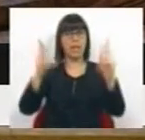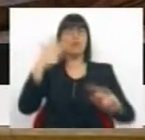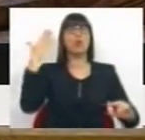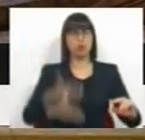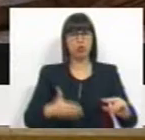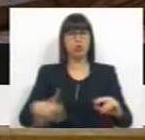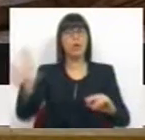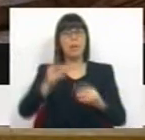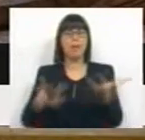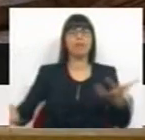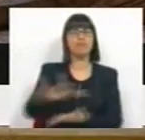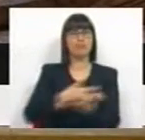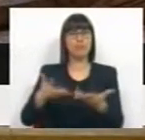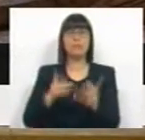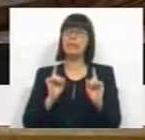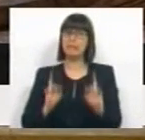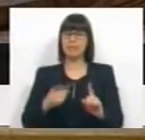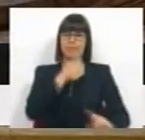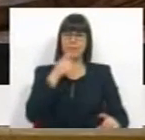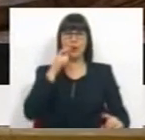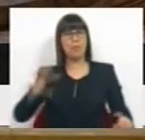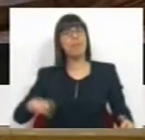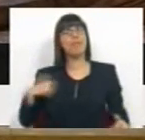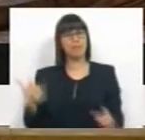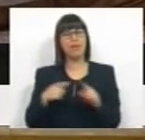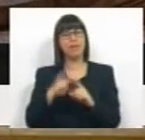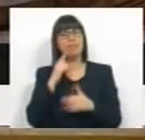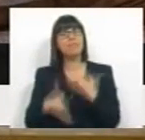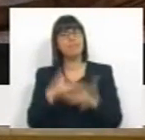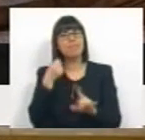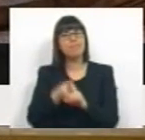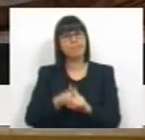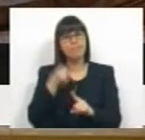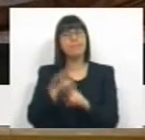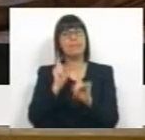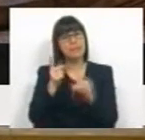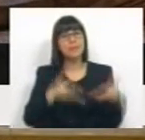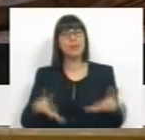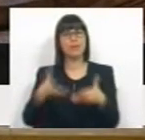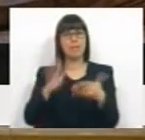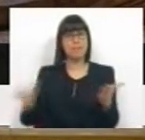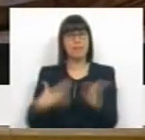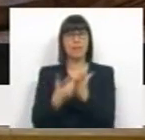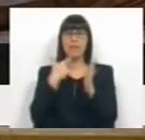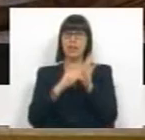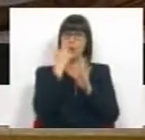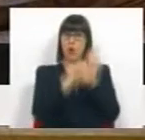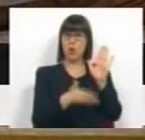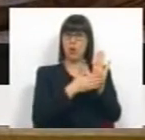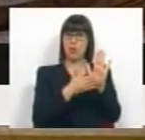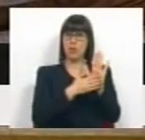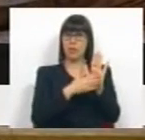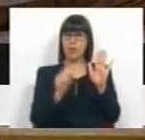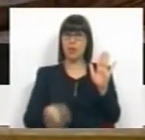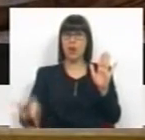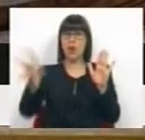mais justo e mais fraterno. É esse o compromisso dos Verdes, continuar a lutar por esse caminho sugerido pela Constituição. E